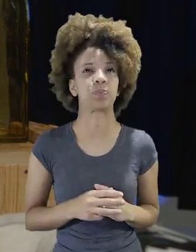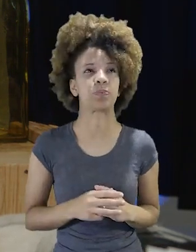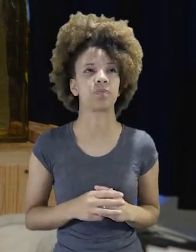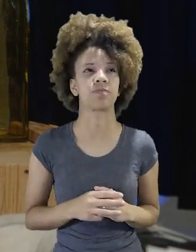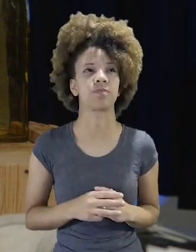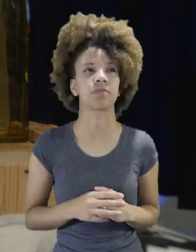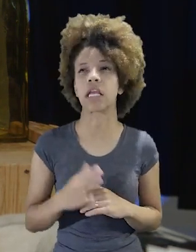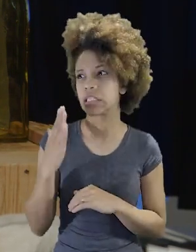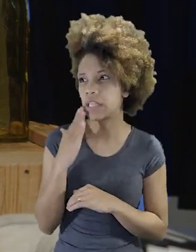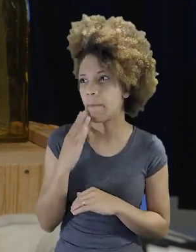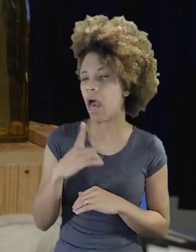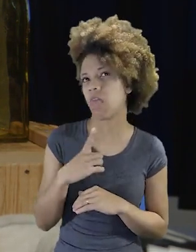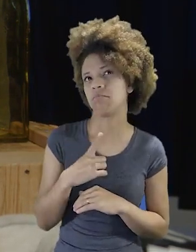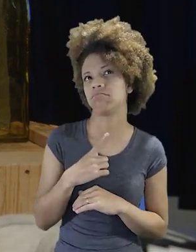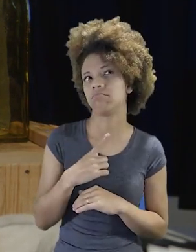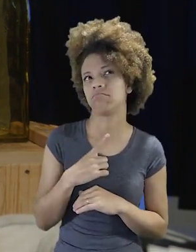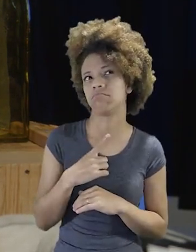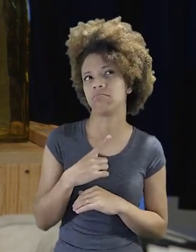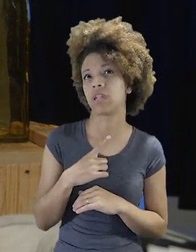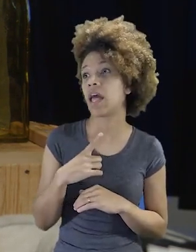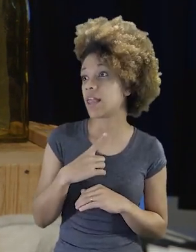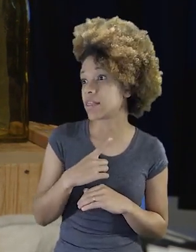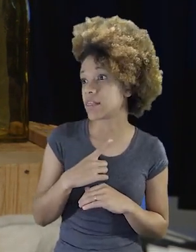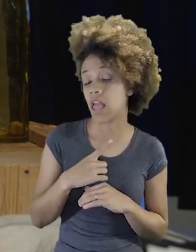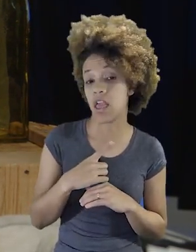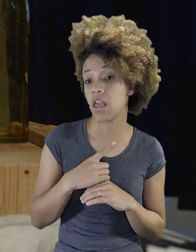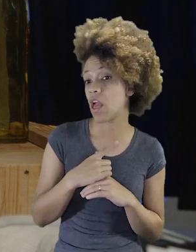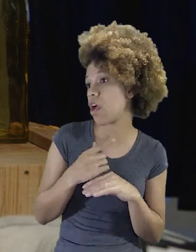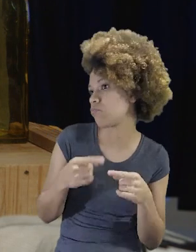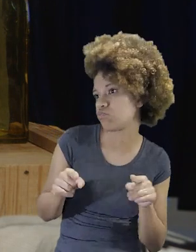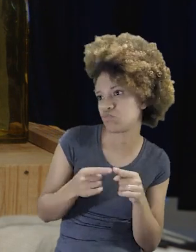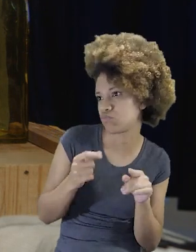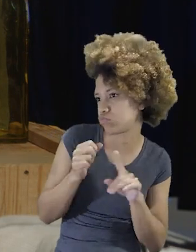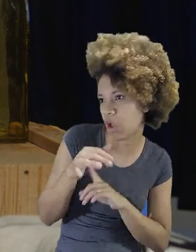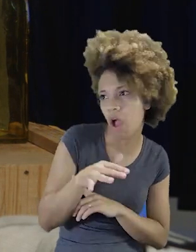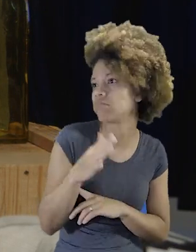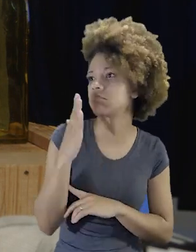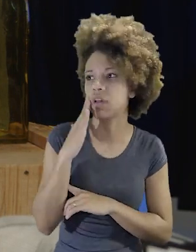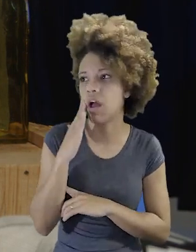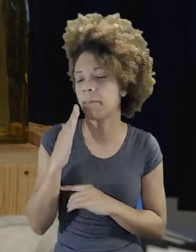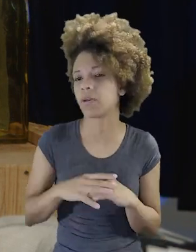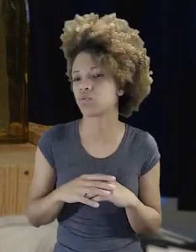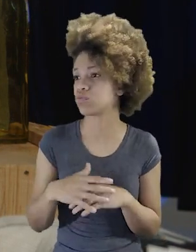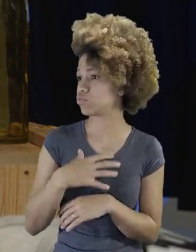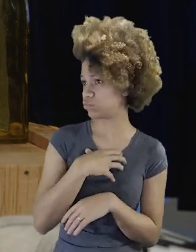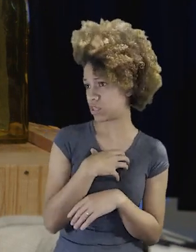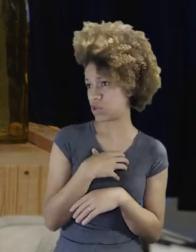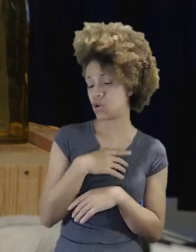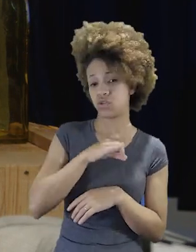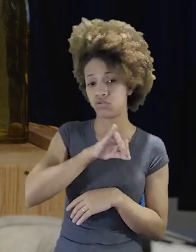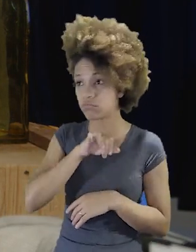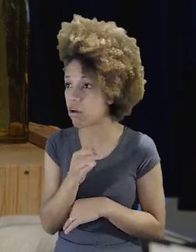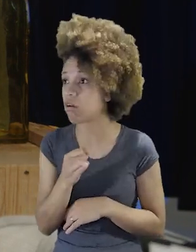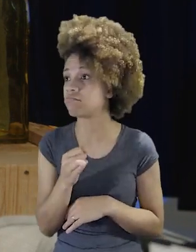é sabe existem love songs tá ligado que do mesmo